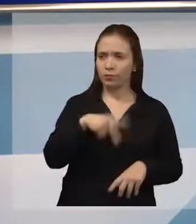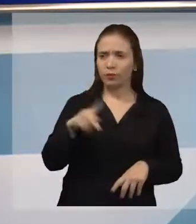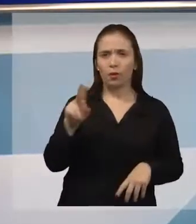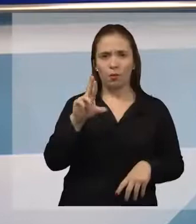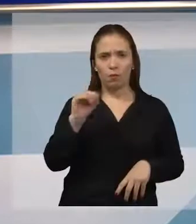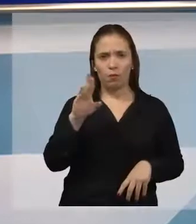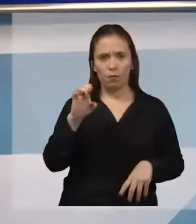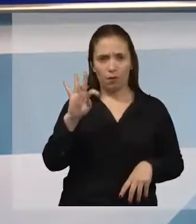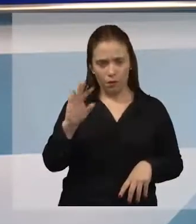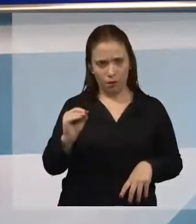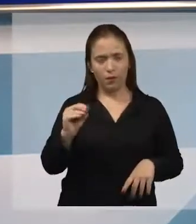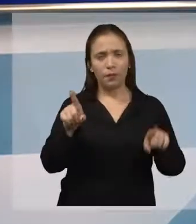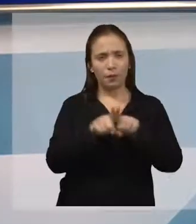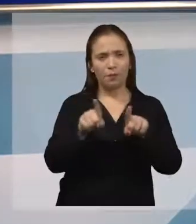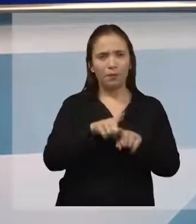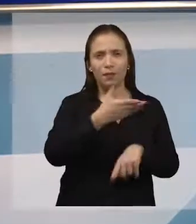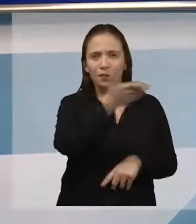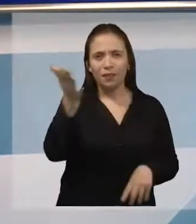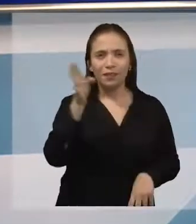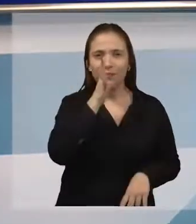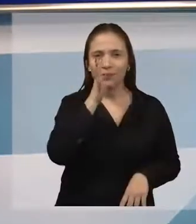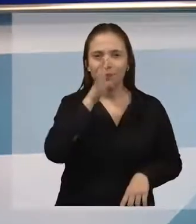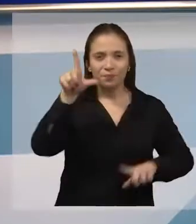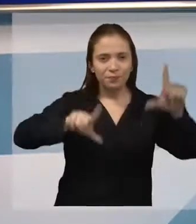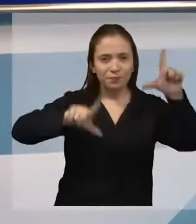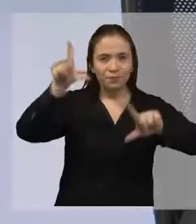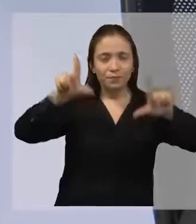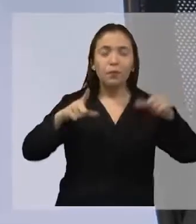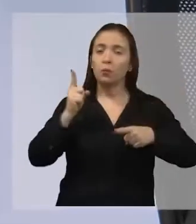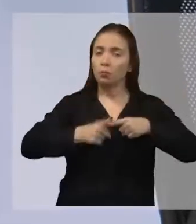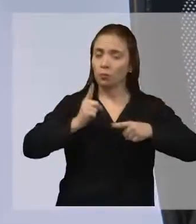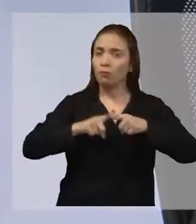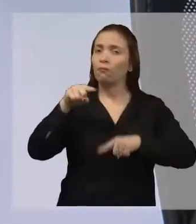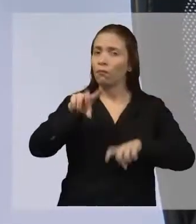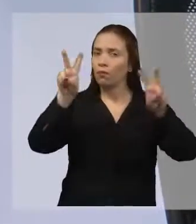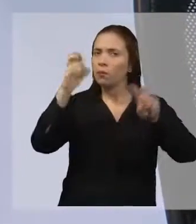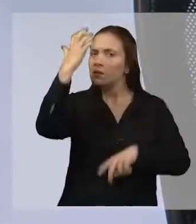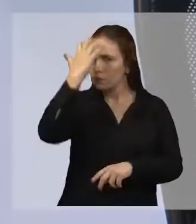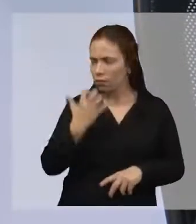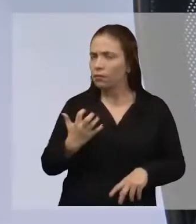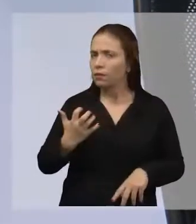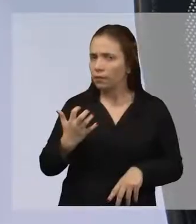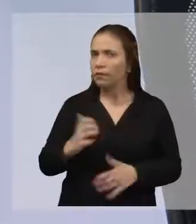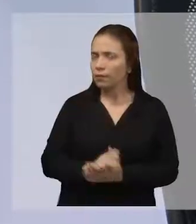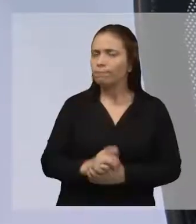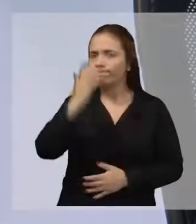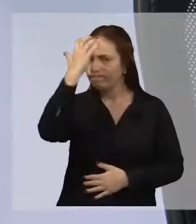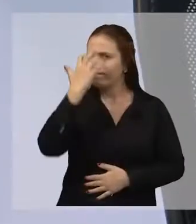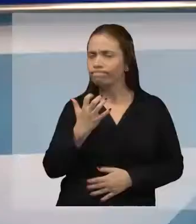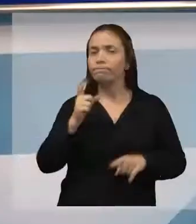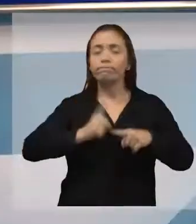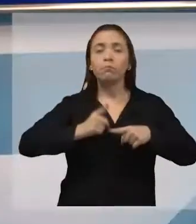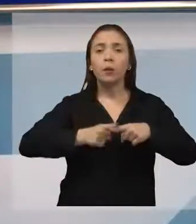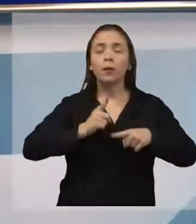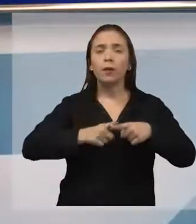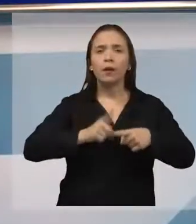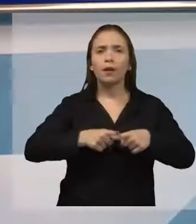regime democrático de força. Abre aspas. Doutor Rui Martinho Rodrigues. Como o Brasil